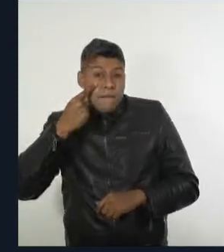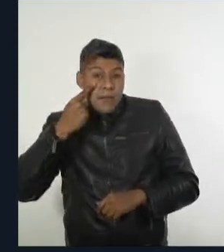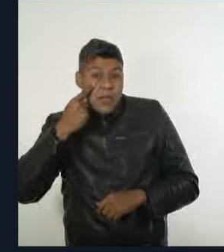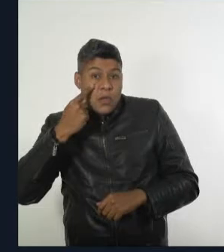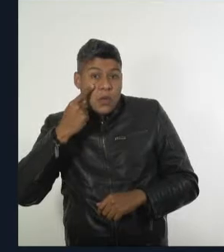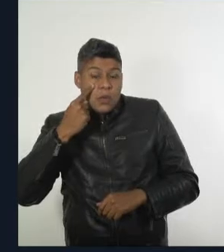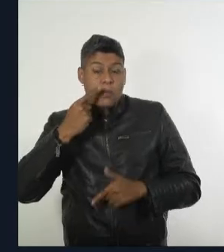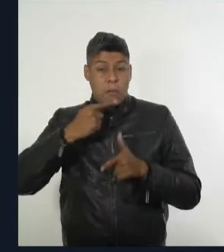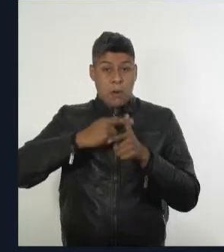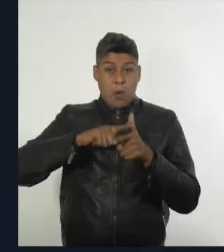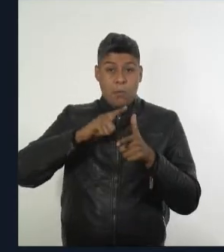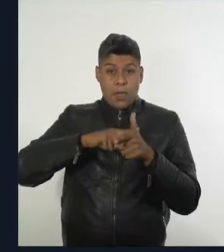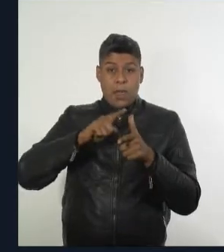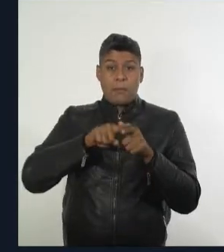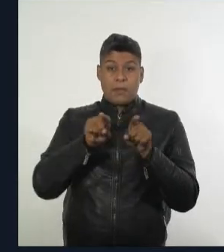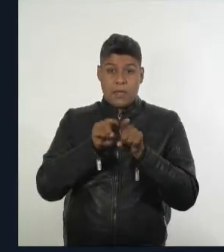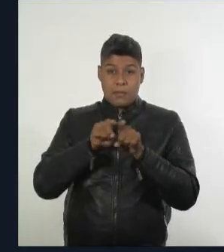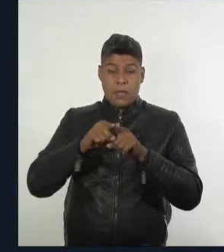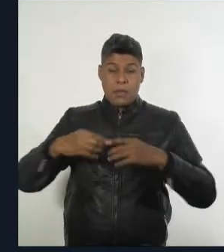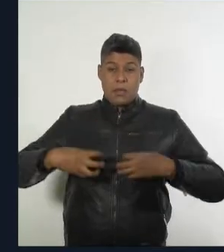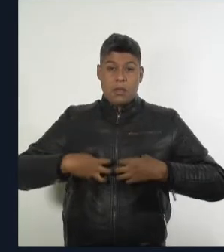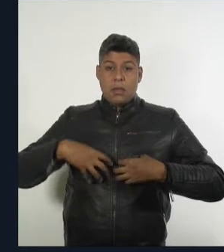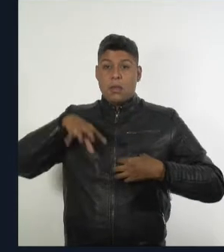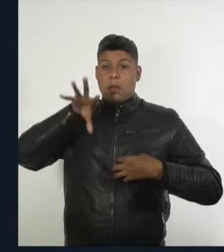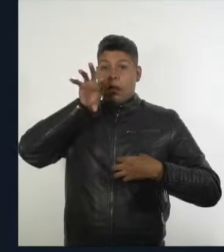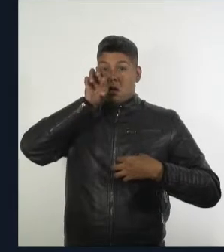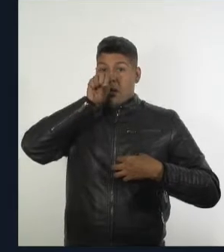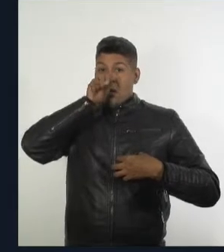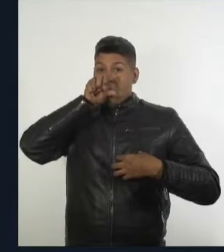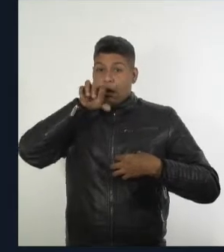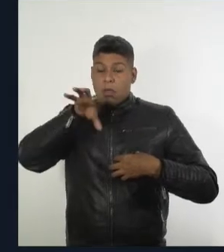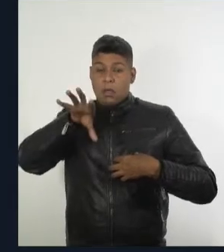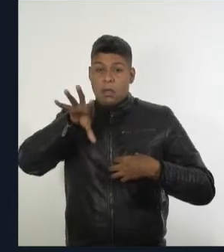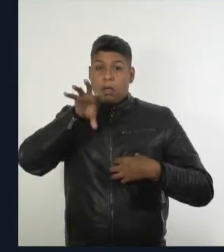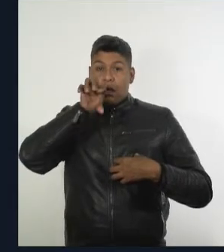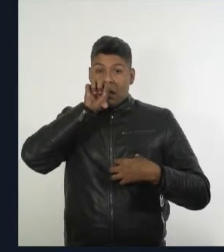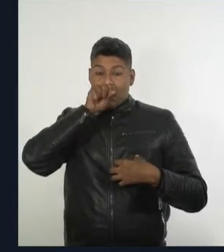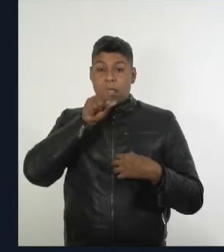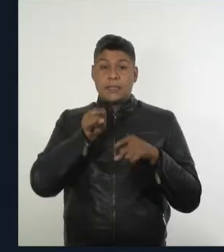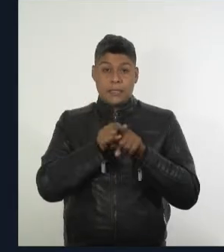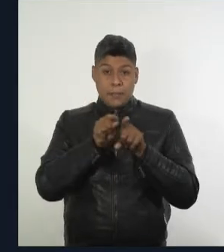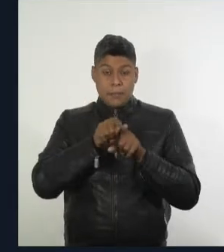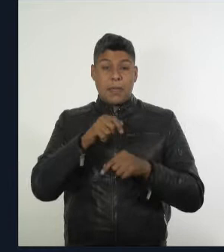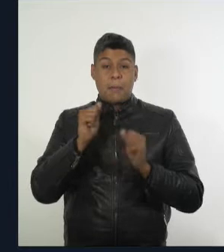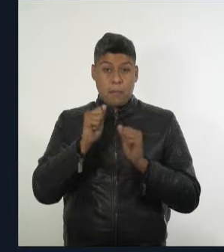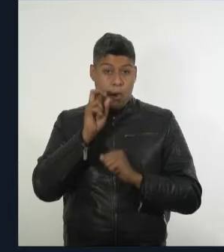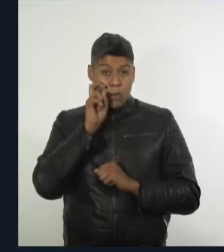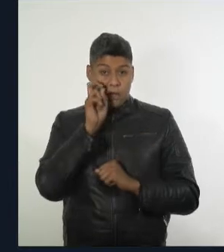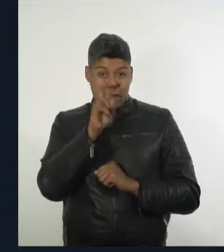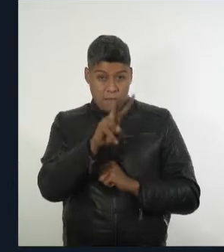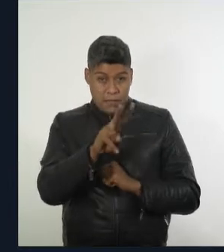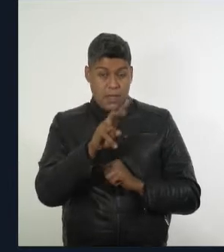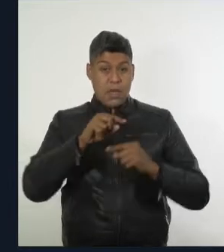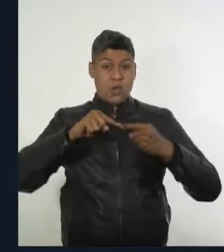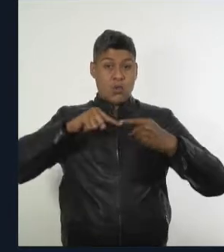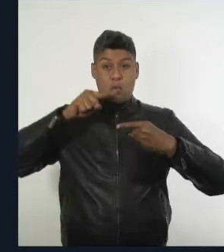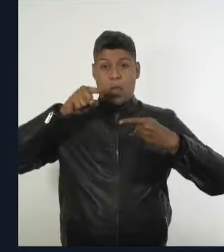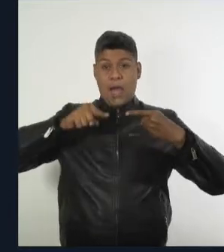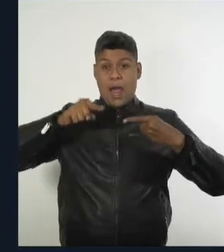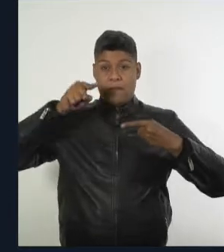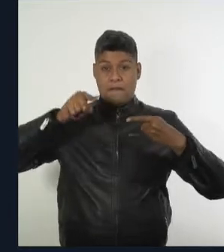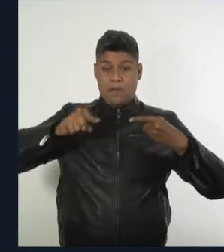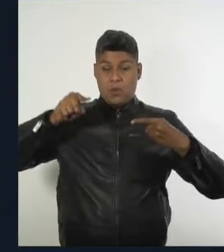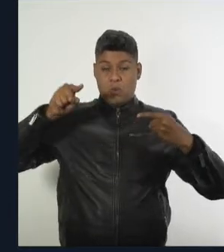síndrome respiratória aguda grave, nós também podemos verificar no gráfico,